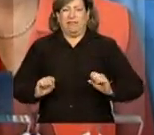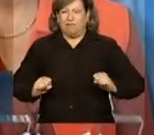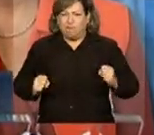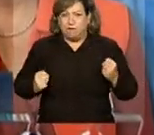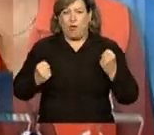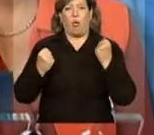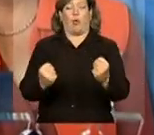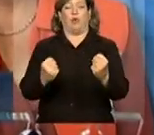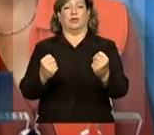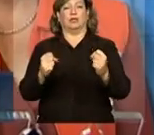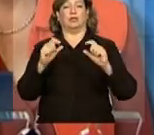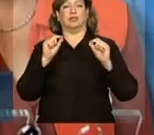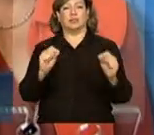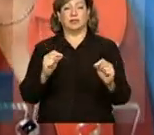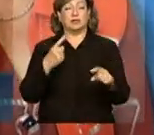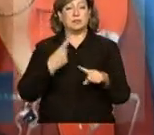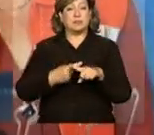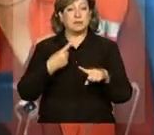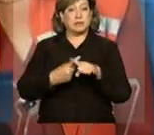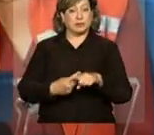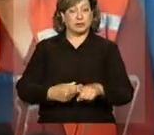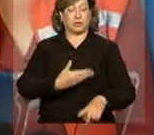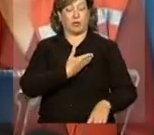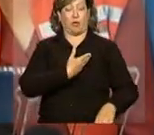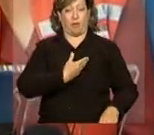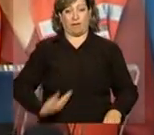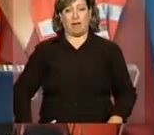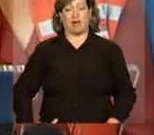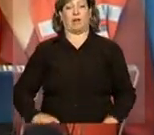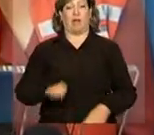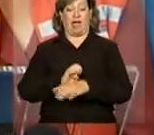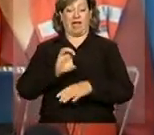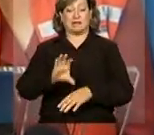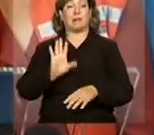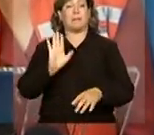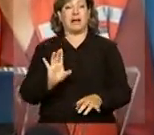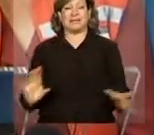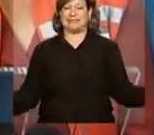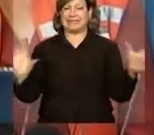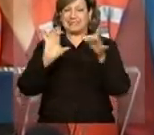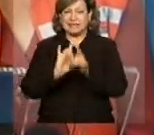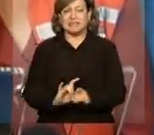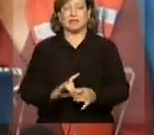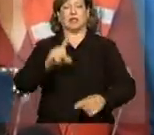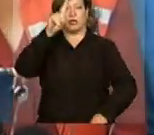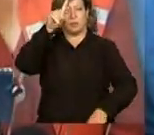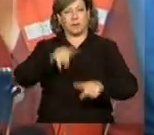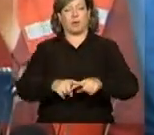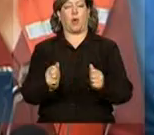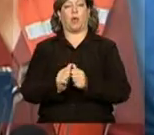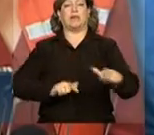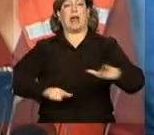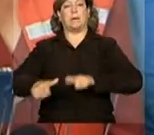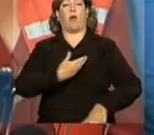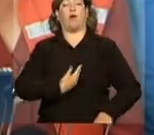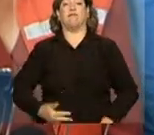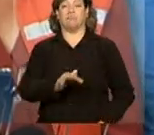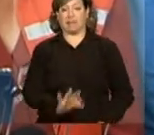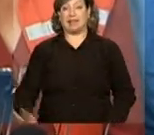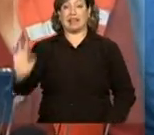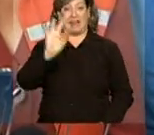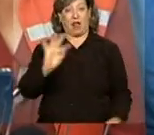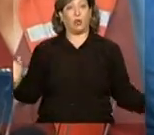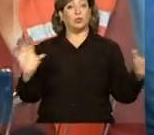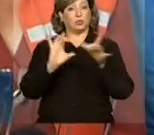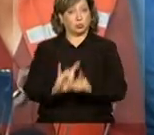forte por parte do governo estadual, mas integrado totalmente com as ações do governo federal,